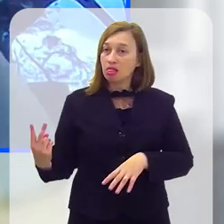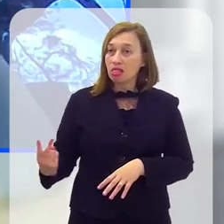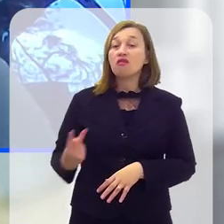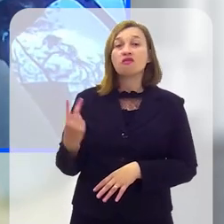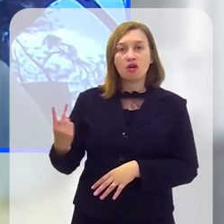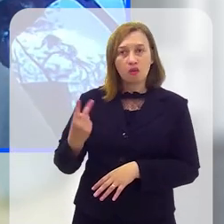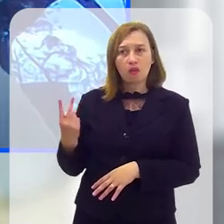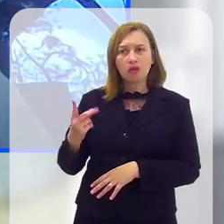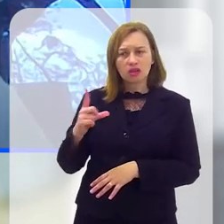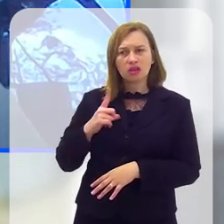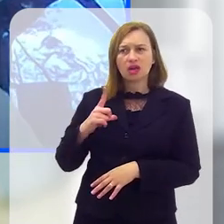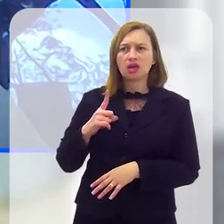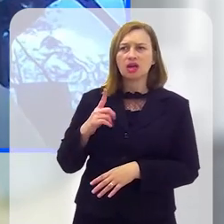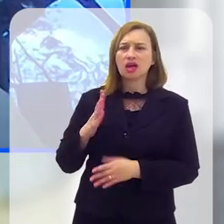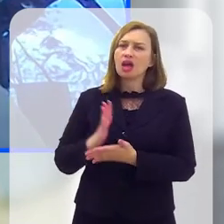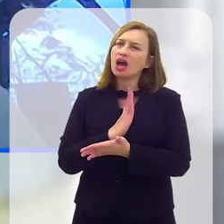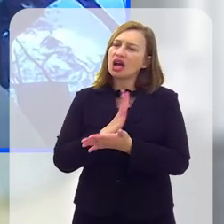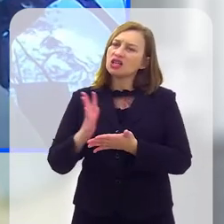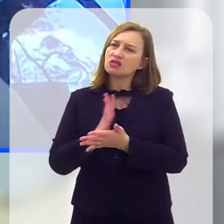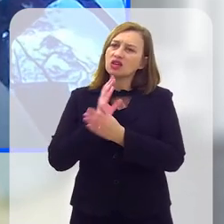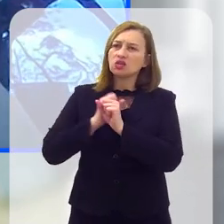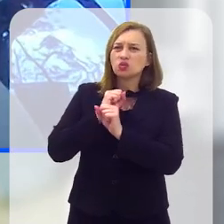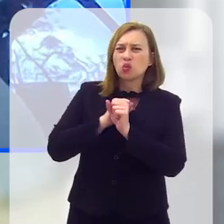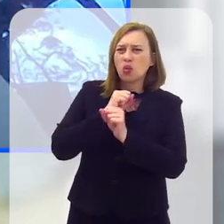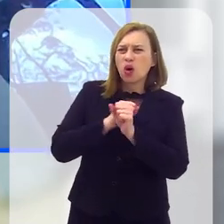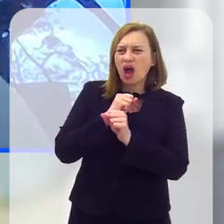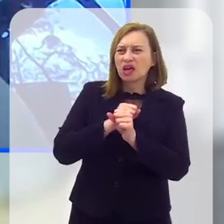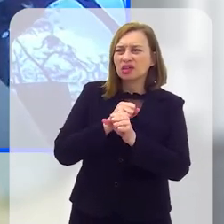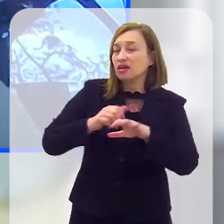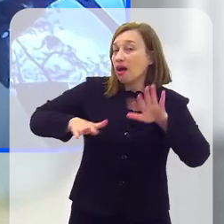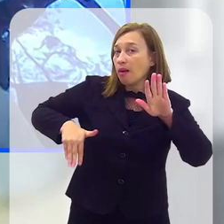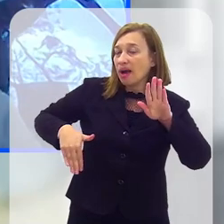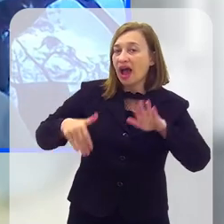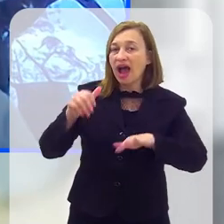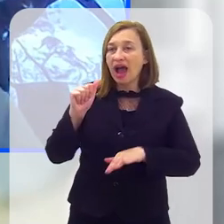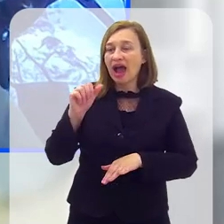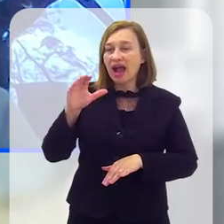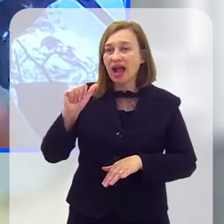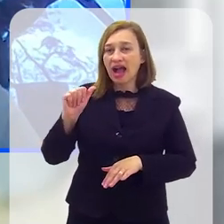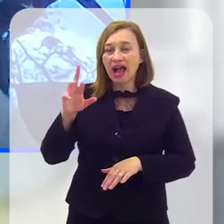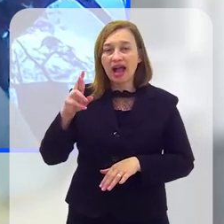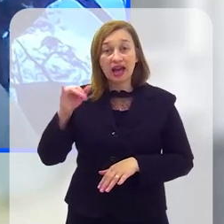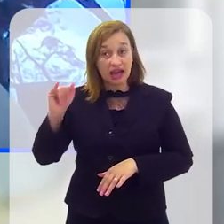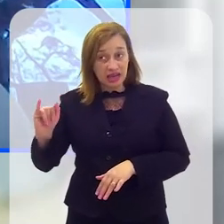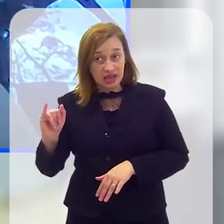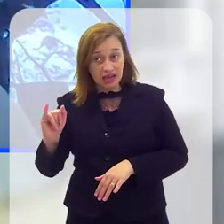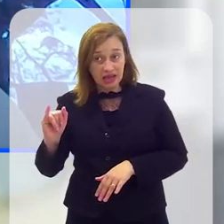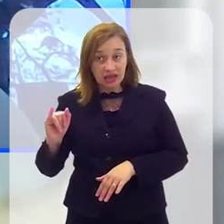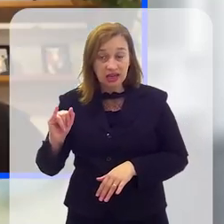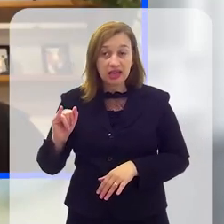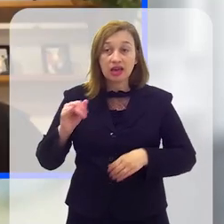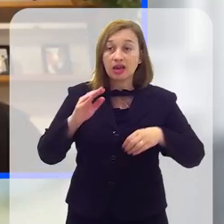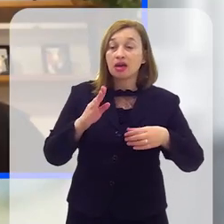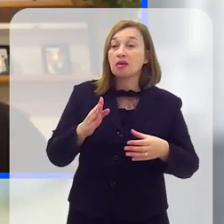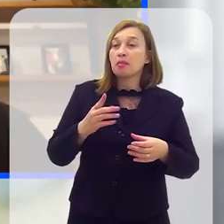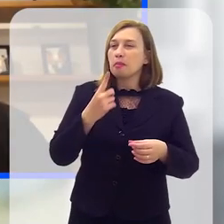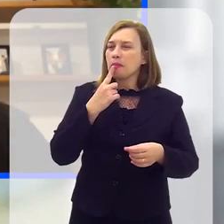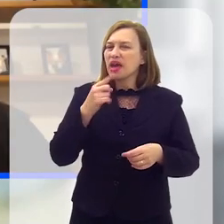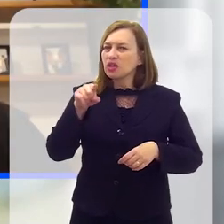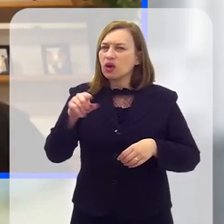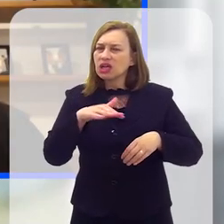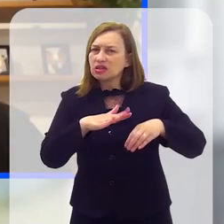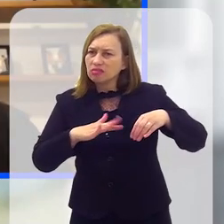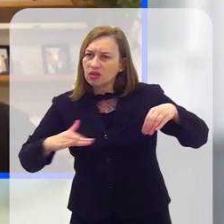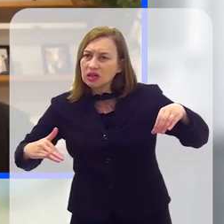e que tem balneabilidade muitas vezes durante o ano nas suas praias ali de Caraí, as praias internas, né, da Baía de